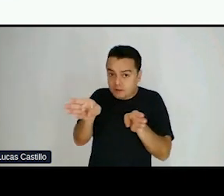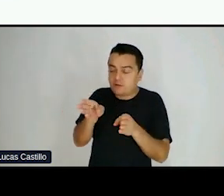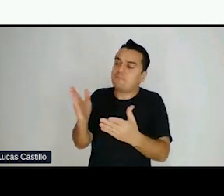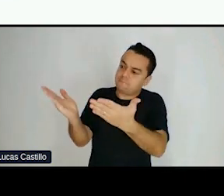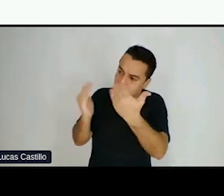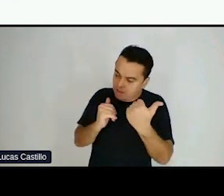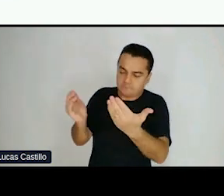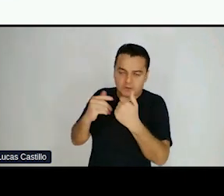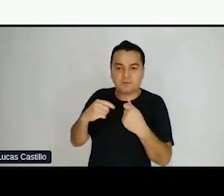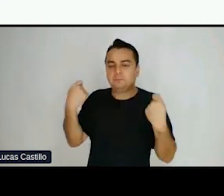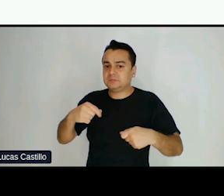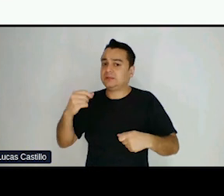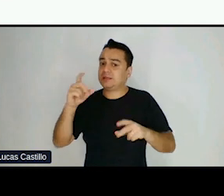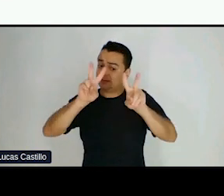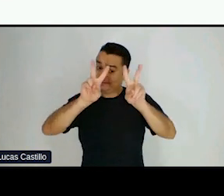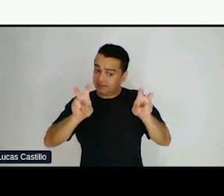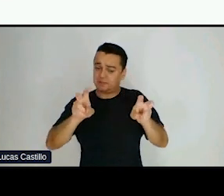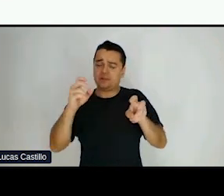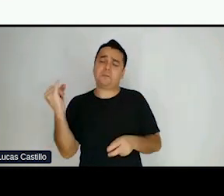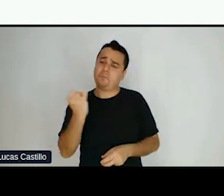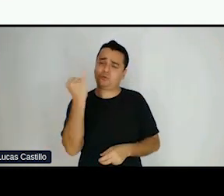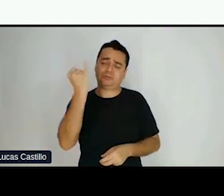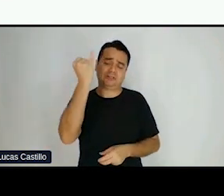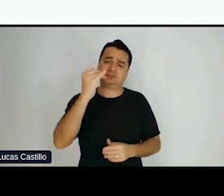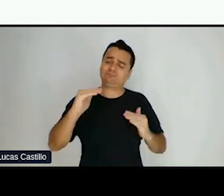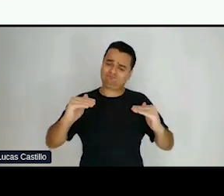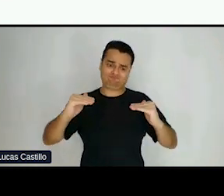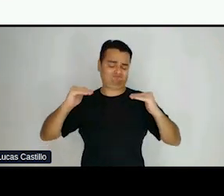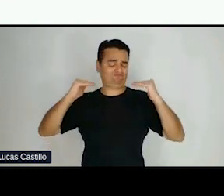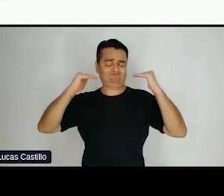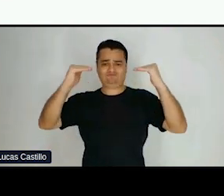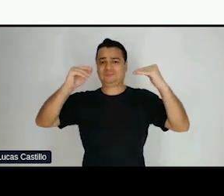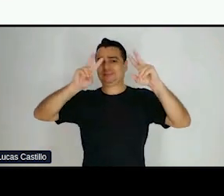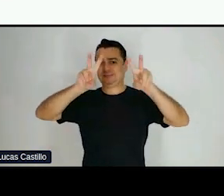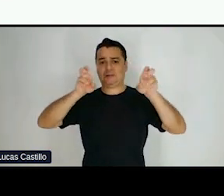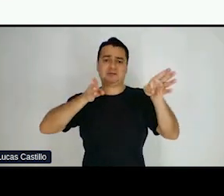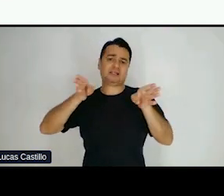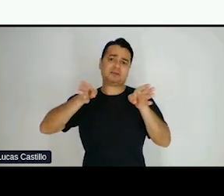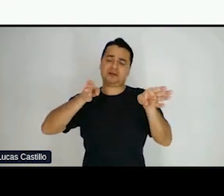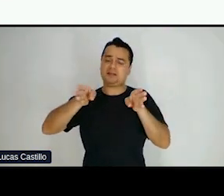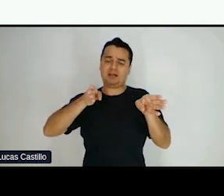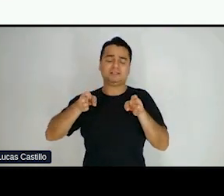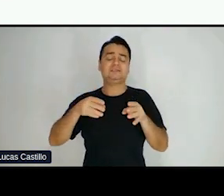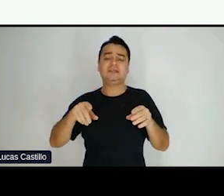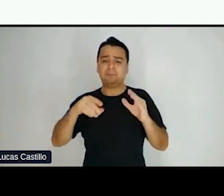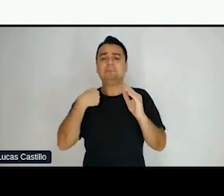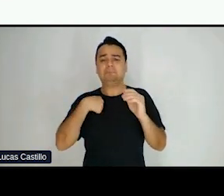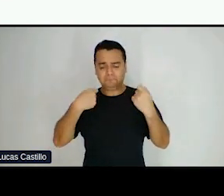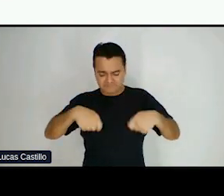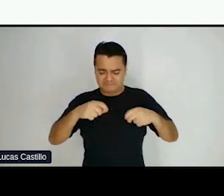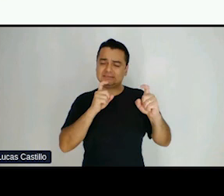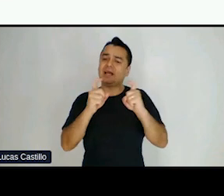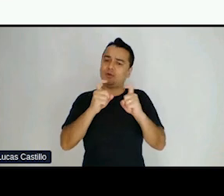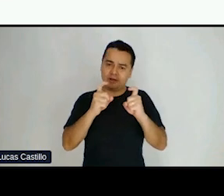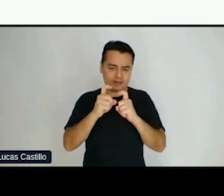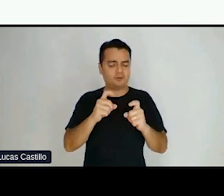tema realmente seja levado em conta e seja a pauta de todas as reuniões,